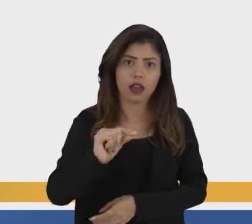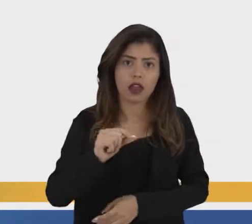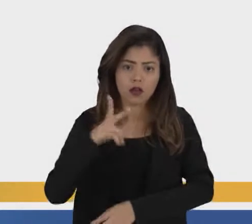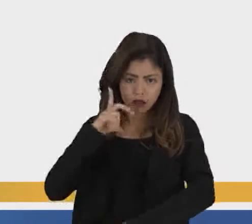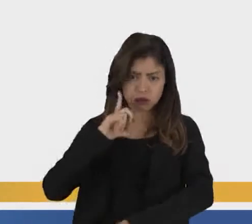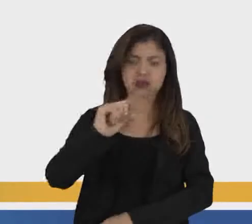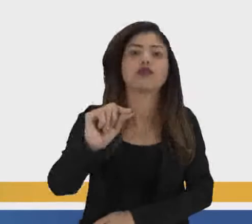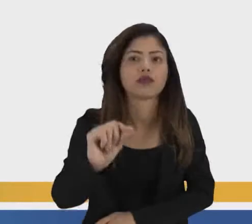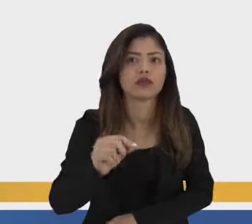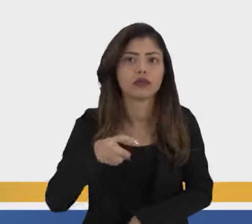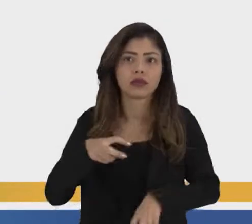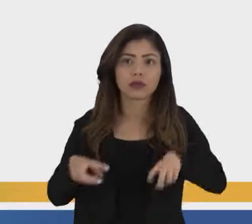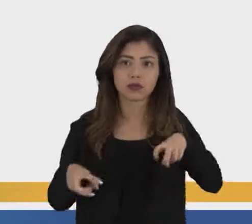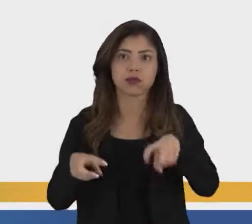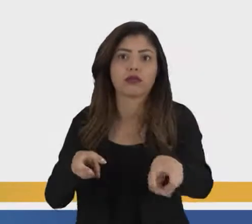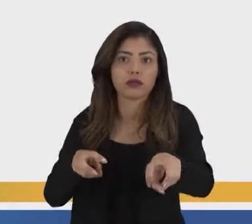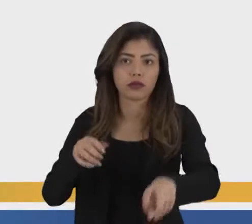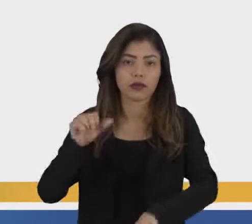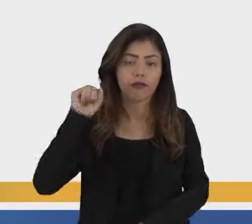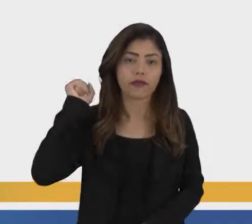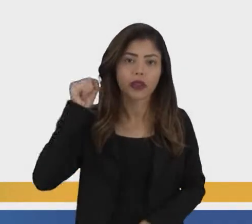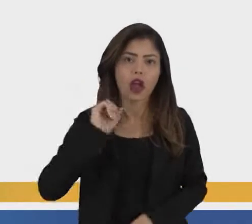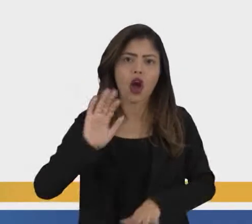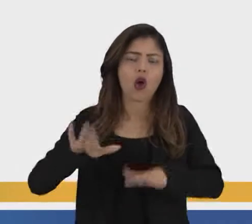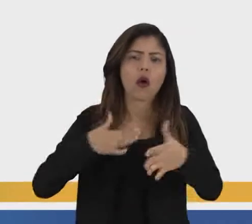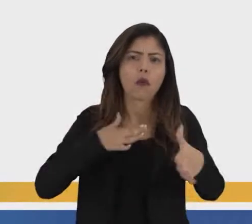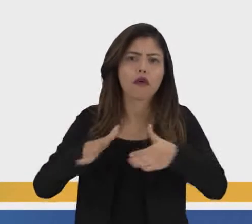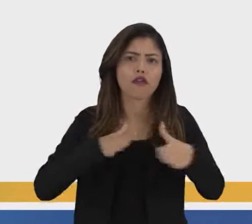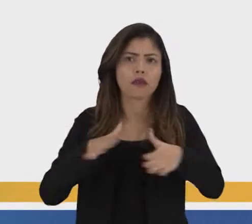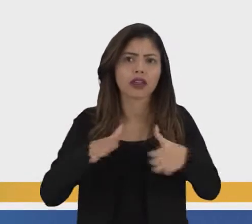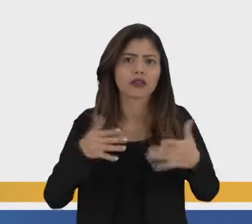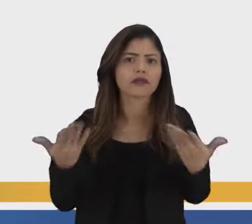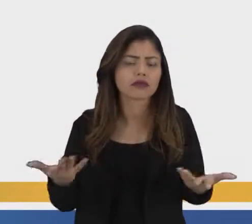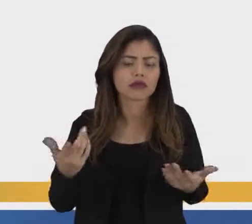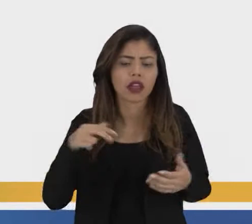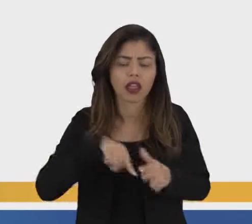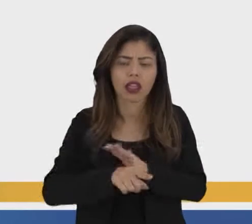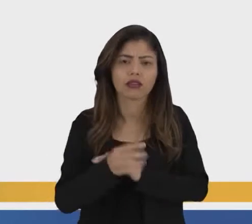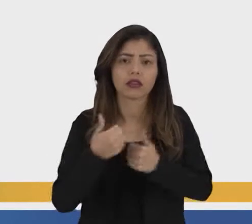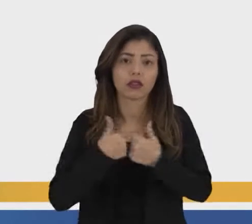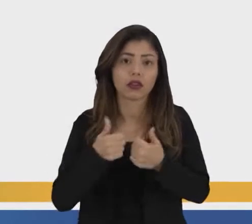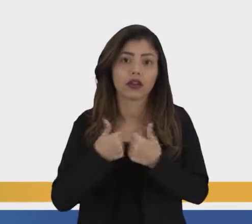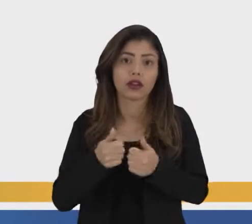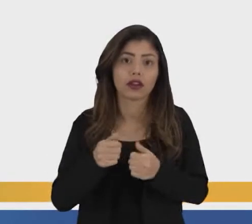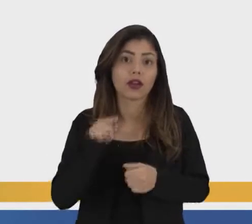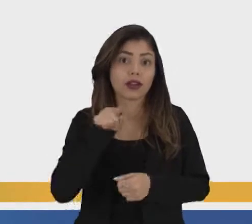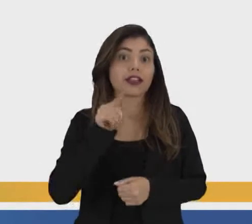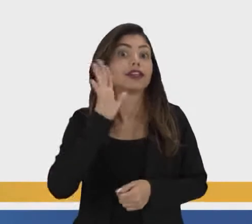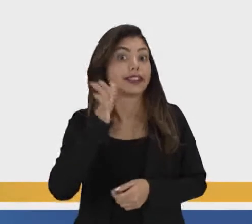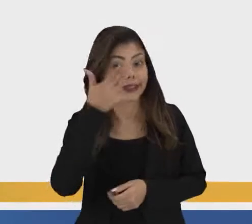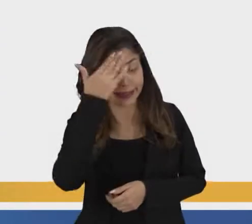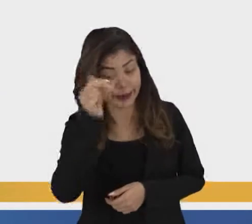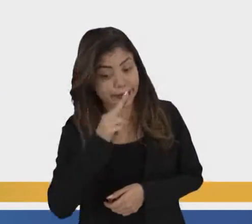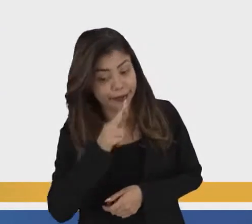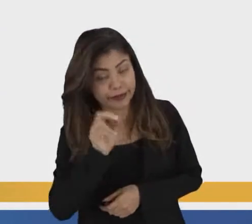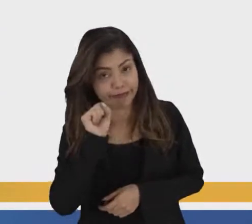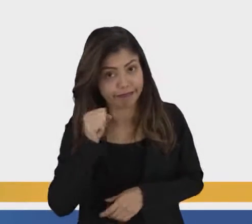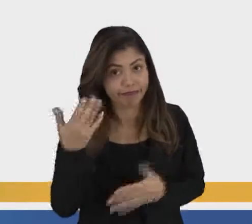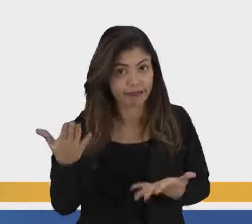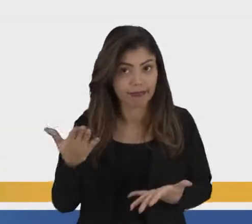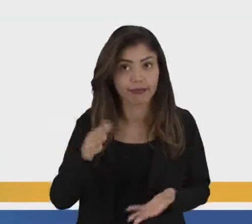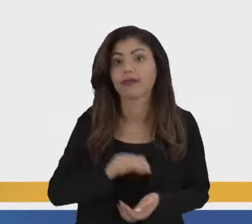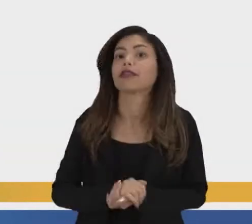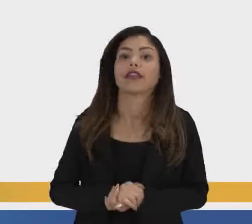de repente você não estava esperando. Qual é o seu movimento natural dentro do ônibus? Eu sei que todos vocês sabem responder essa